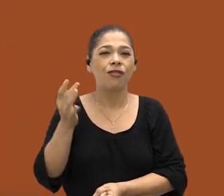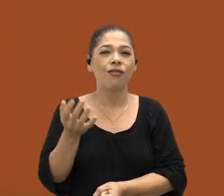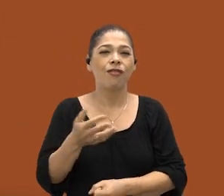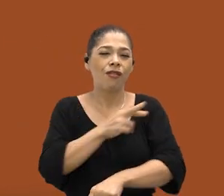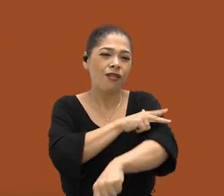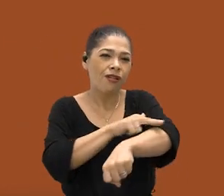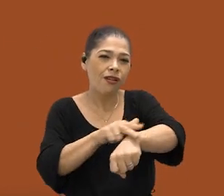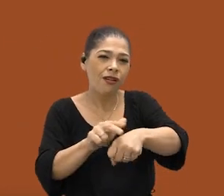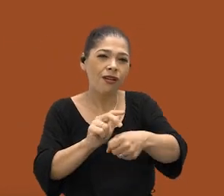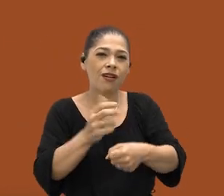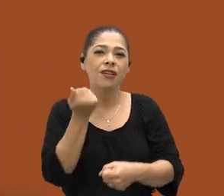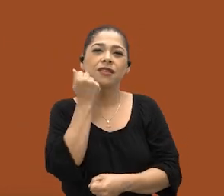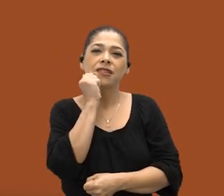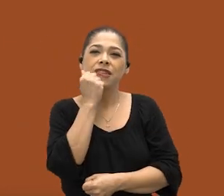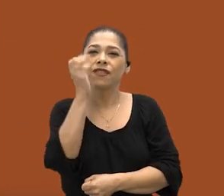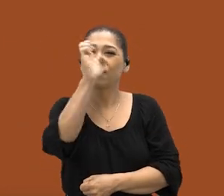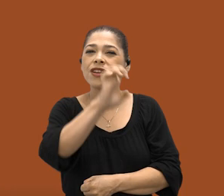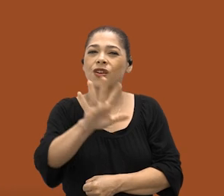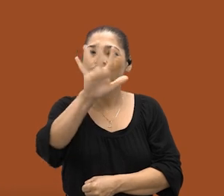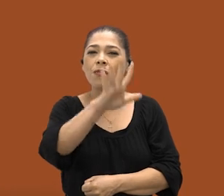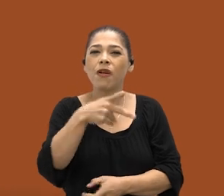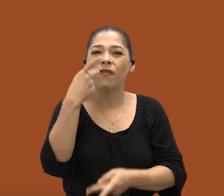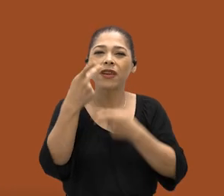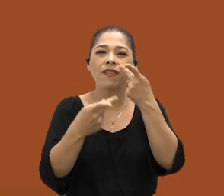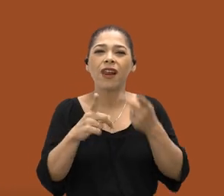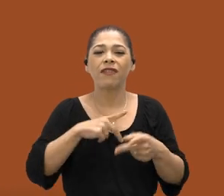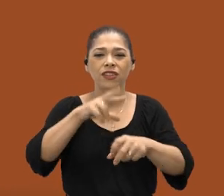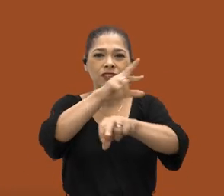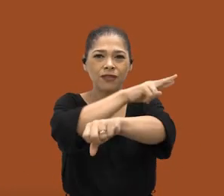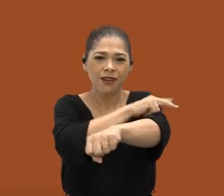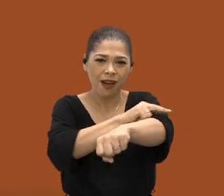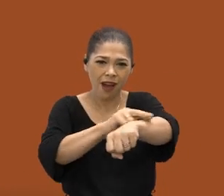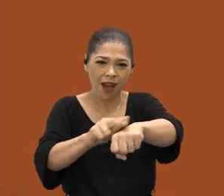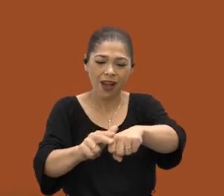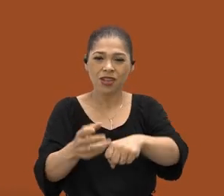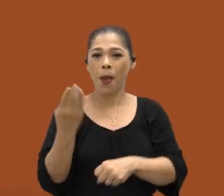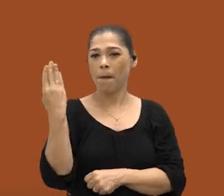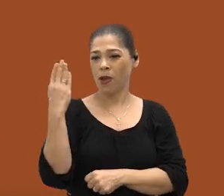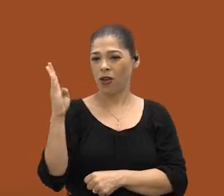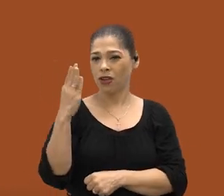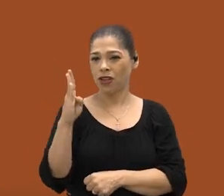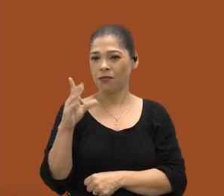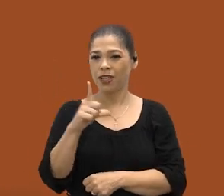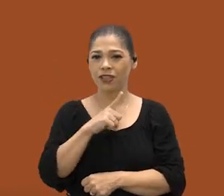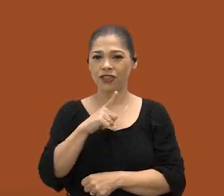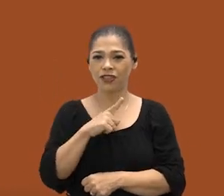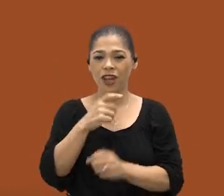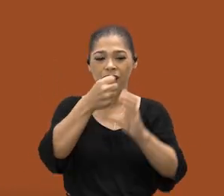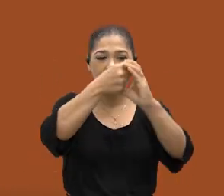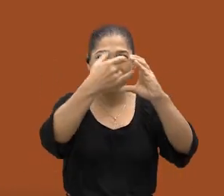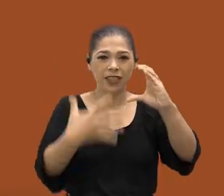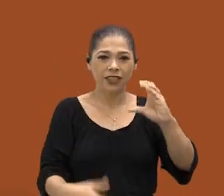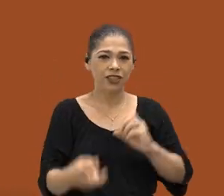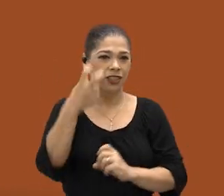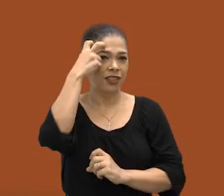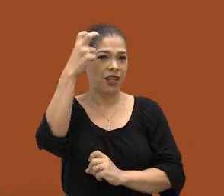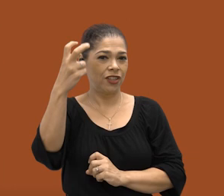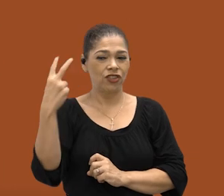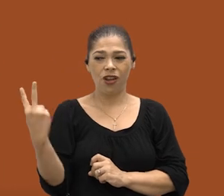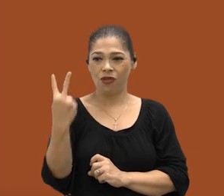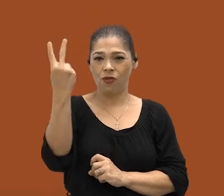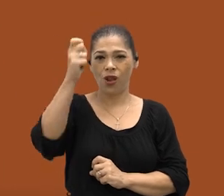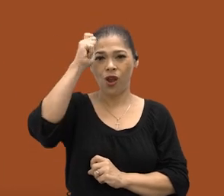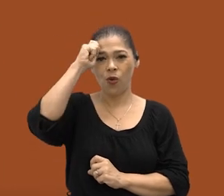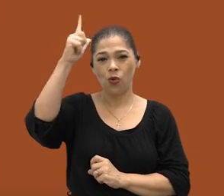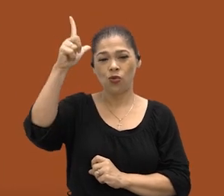científico europeu aquele racismo que dizia que existia biologicamente e que as características intelectuais